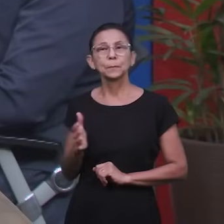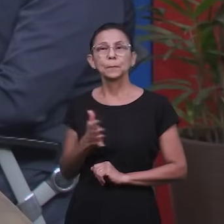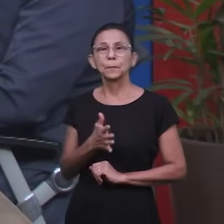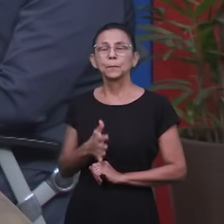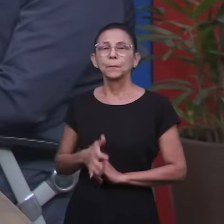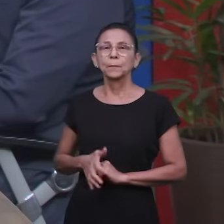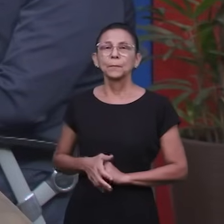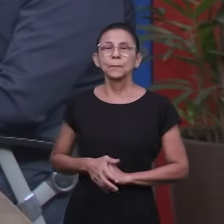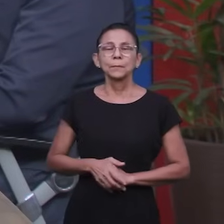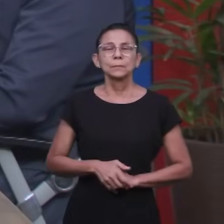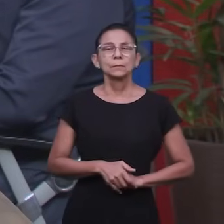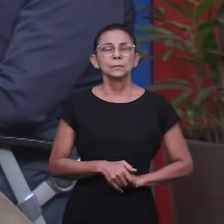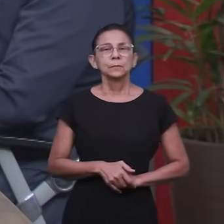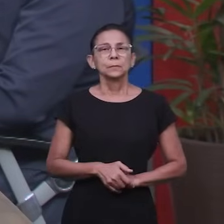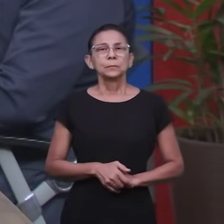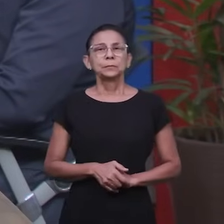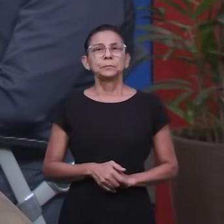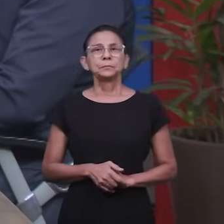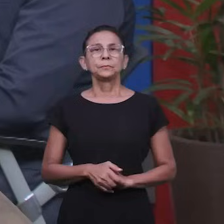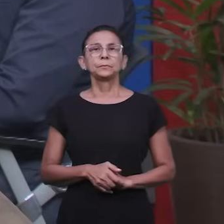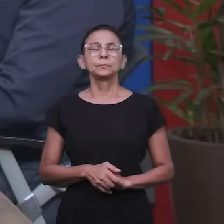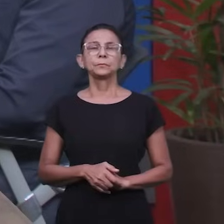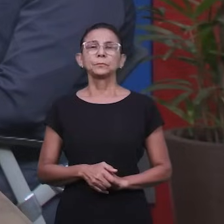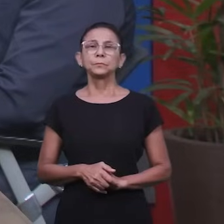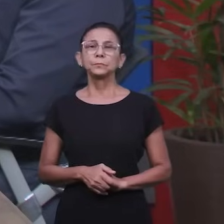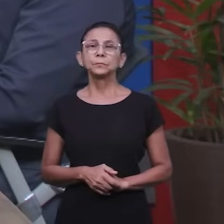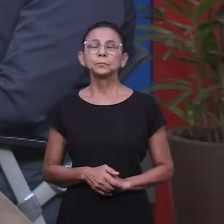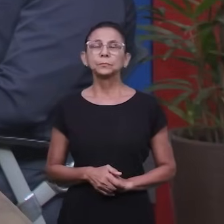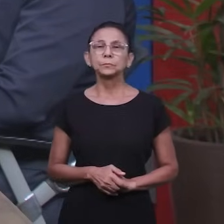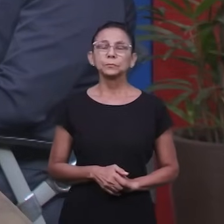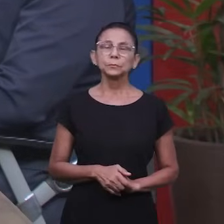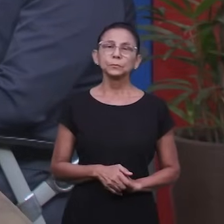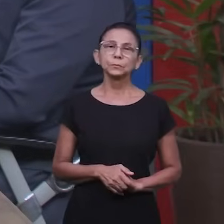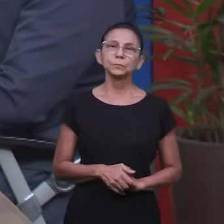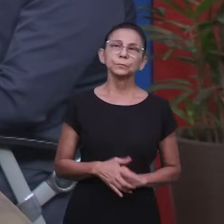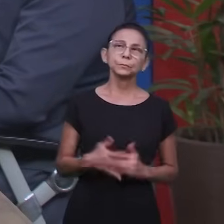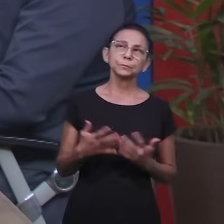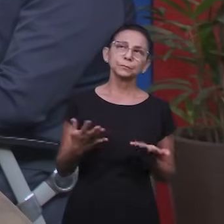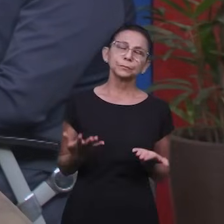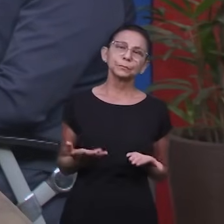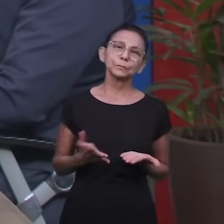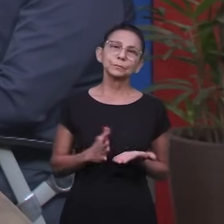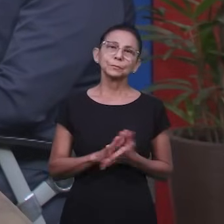entender e alcançar melhor o que é oração.